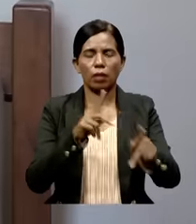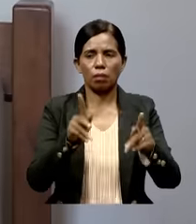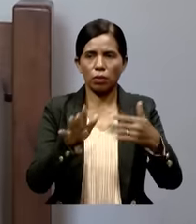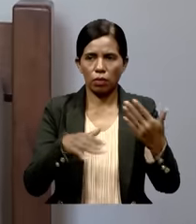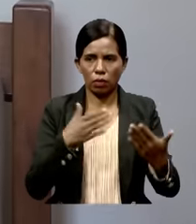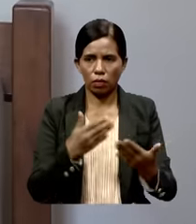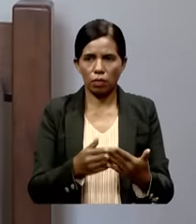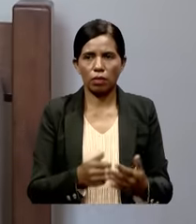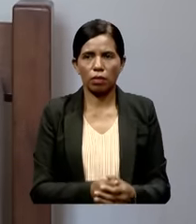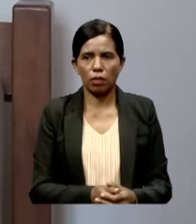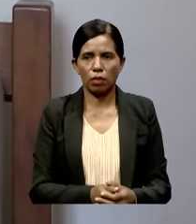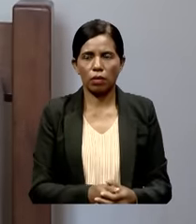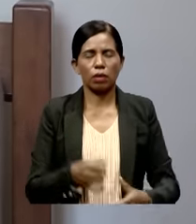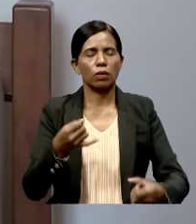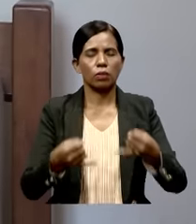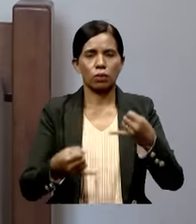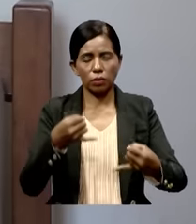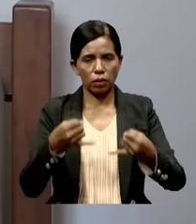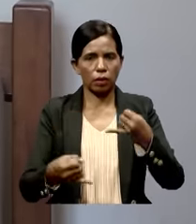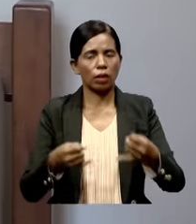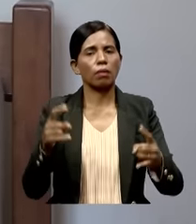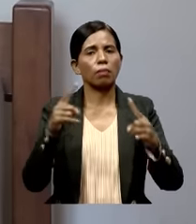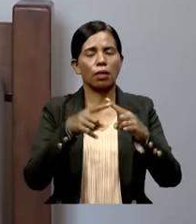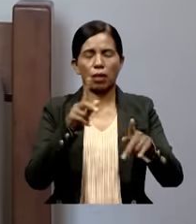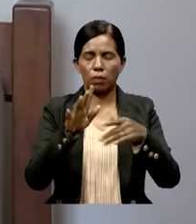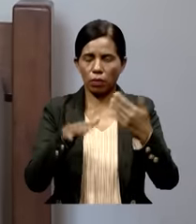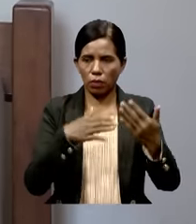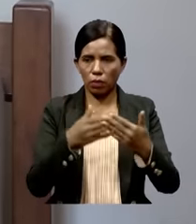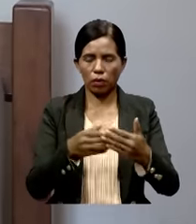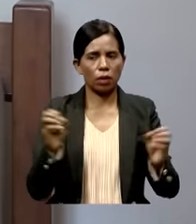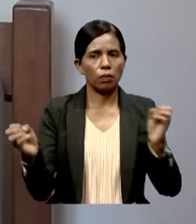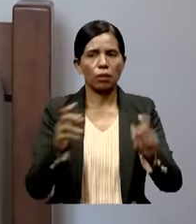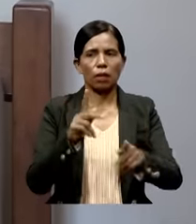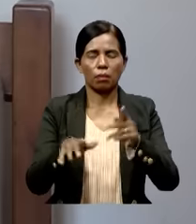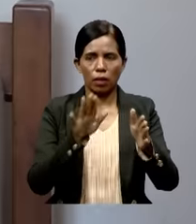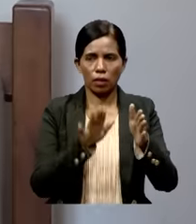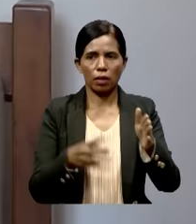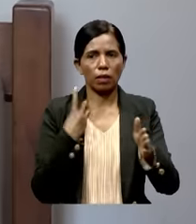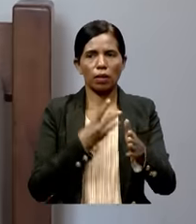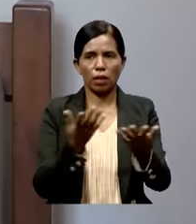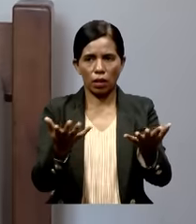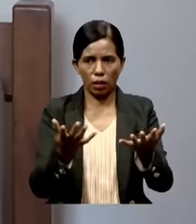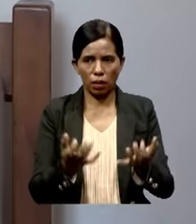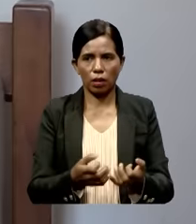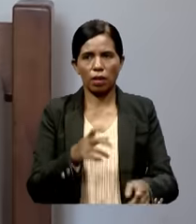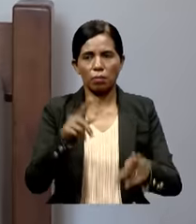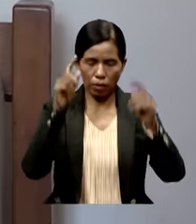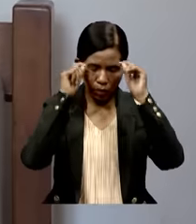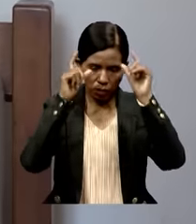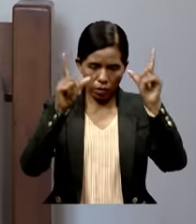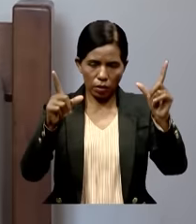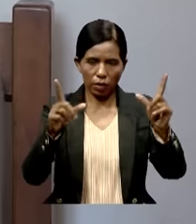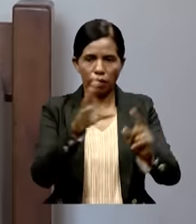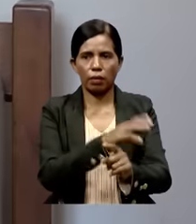comunidade. Kata justiça ne ba ema hutu. La os ba populasam kikde. Ida ne makita kara kata Timor ne cumpri